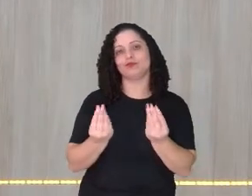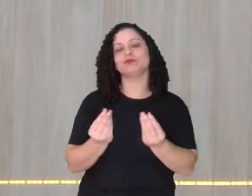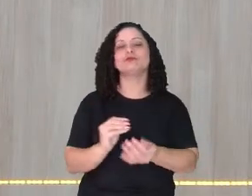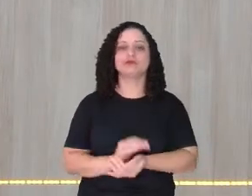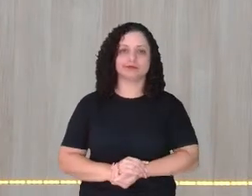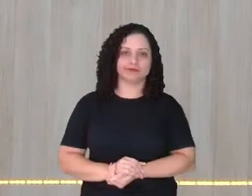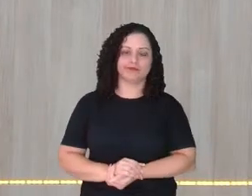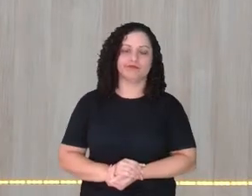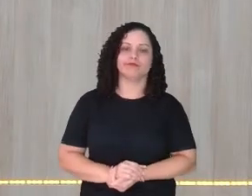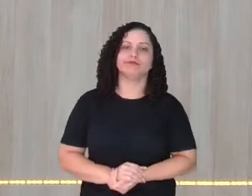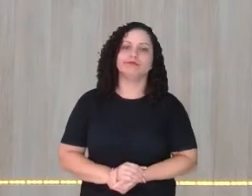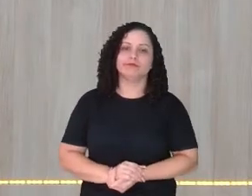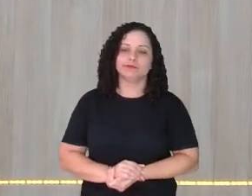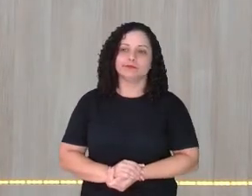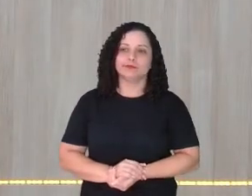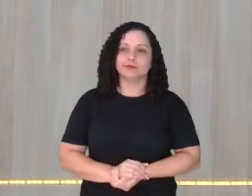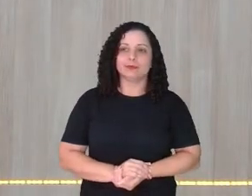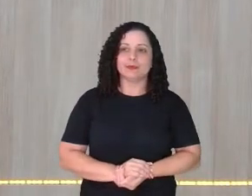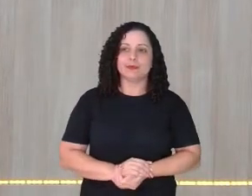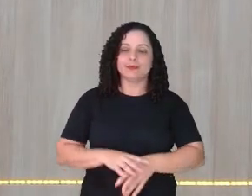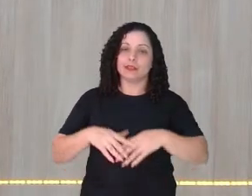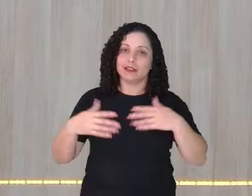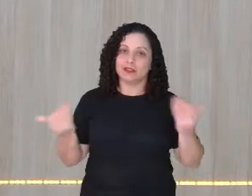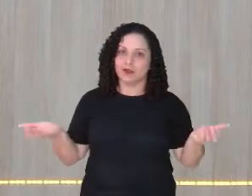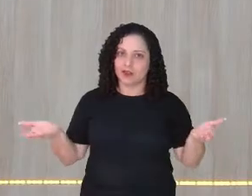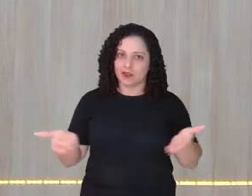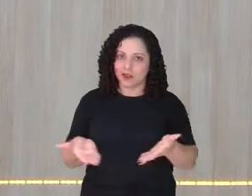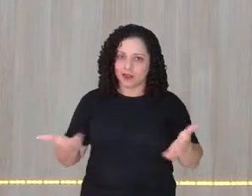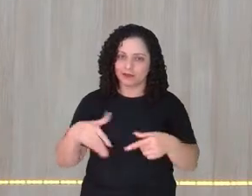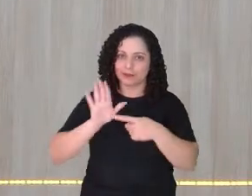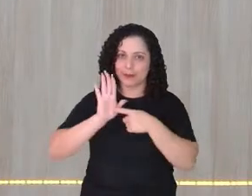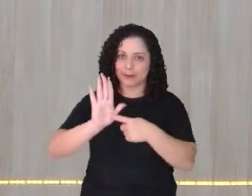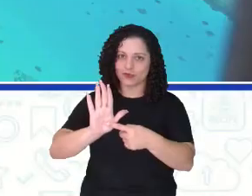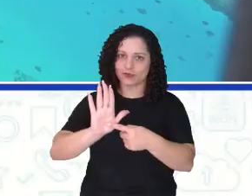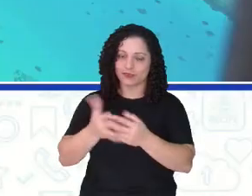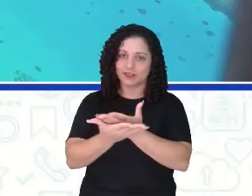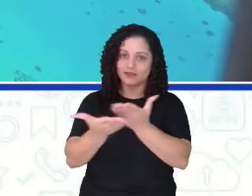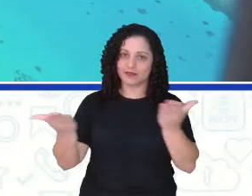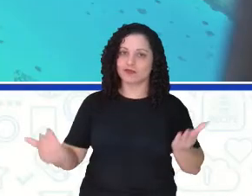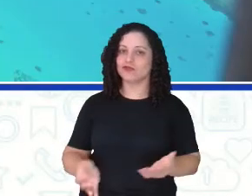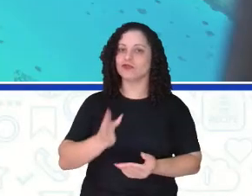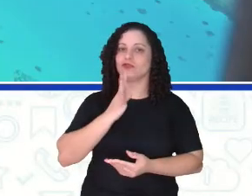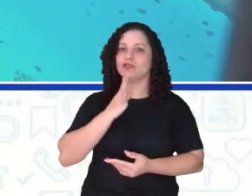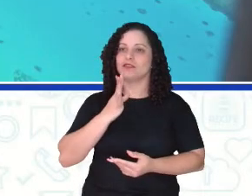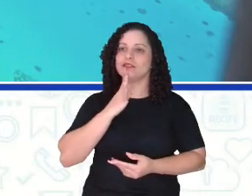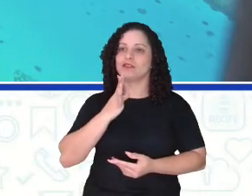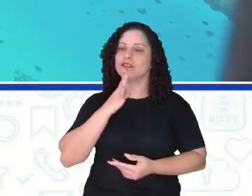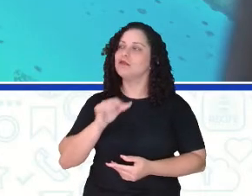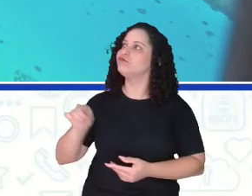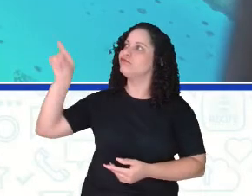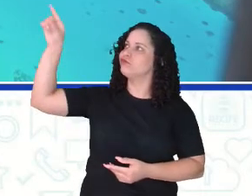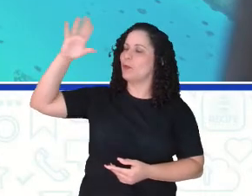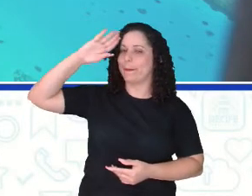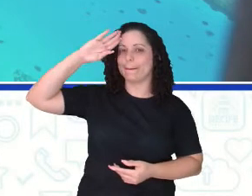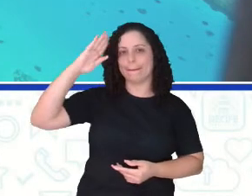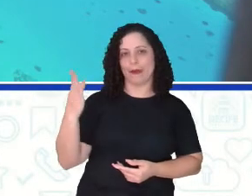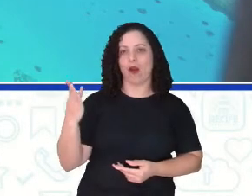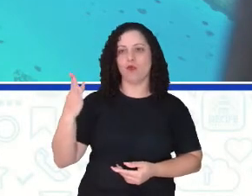nisso, beleza? Então, diante disso aqui eu trouxe só para a gente ver os